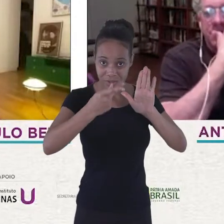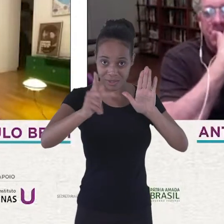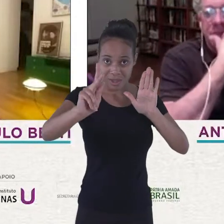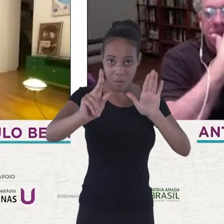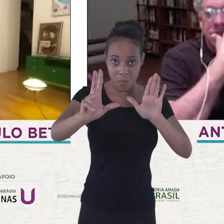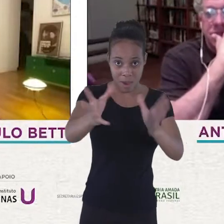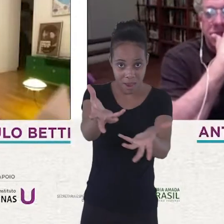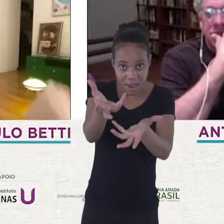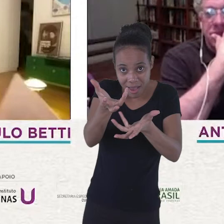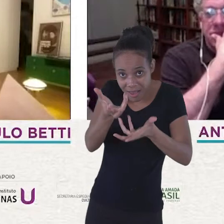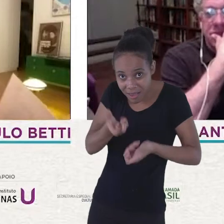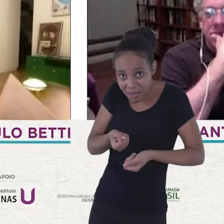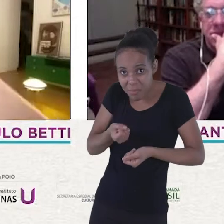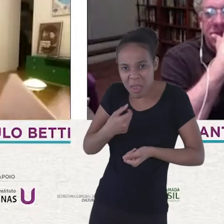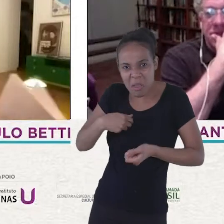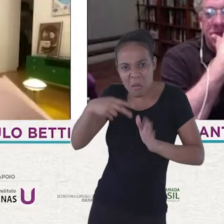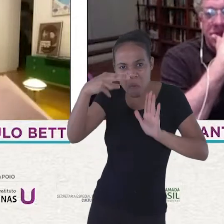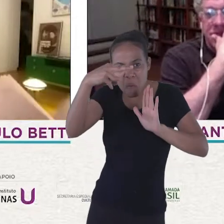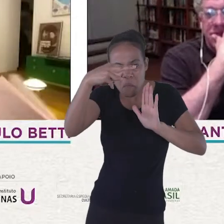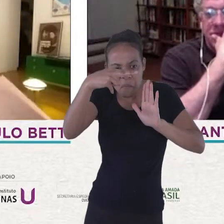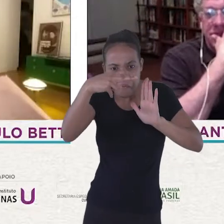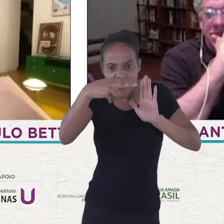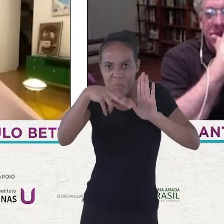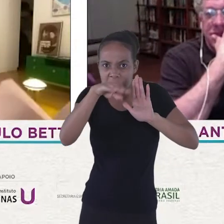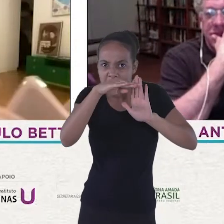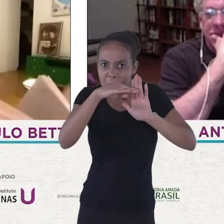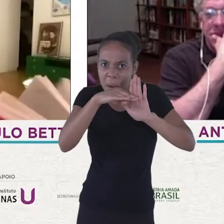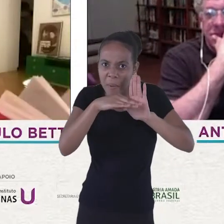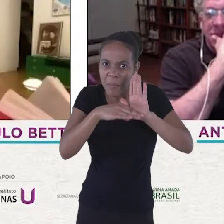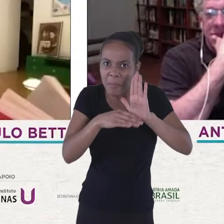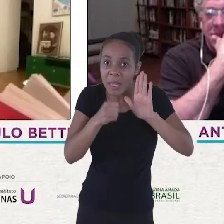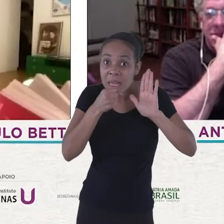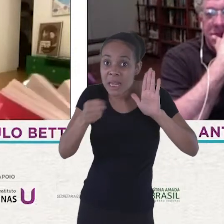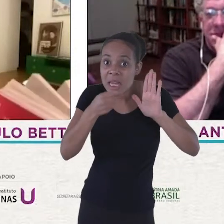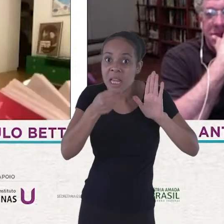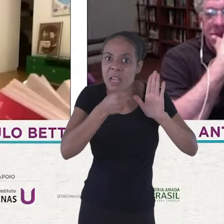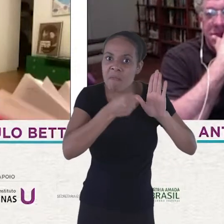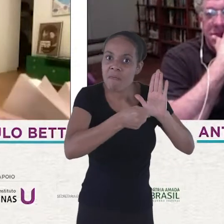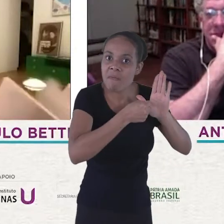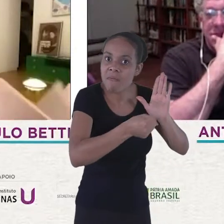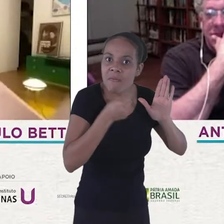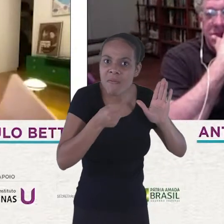que você estava entrevistando uma atrás da outra,